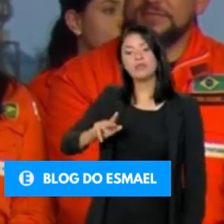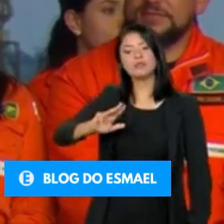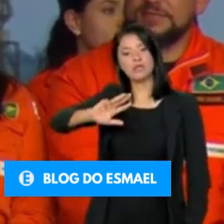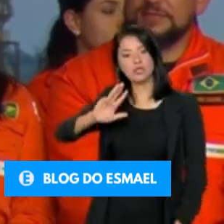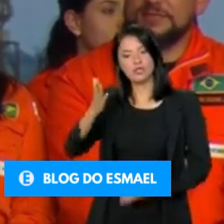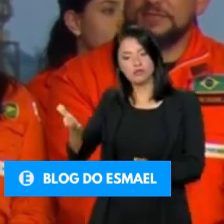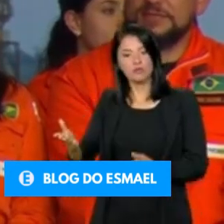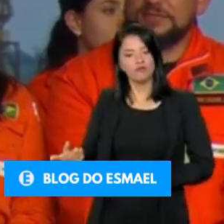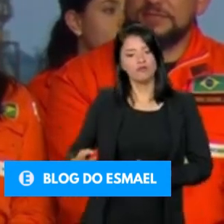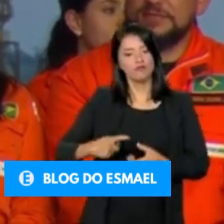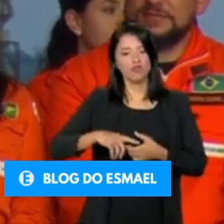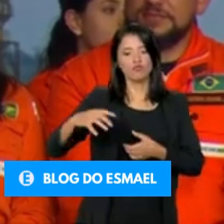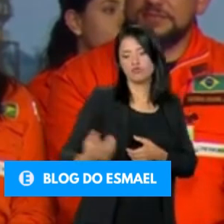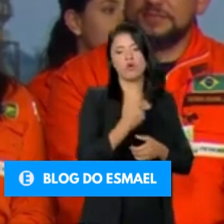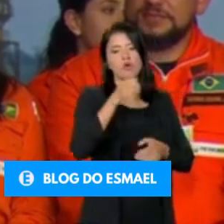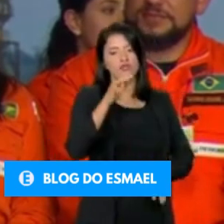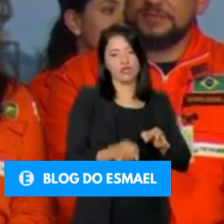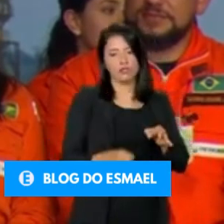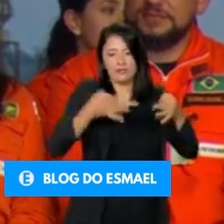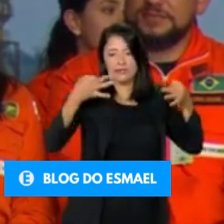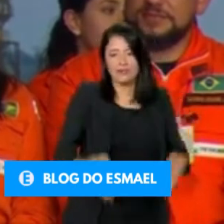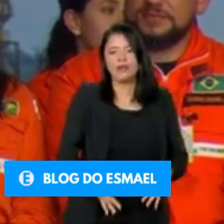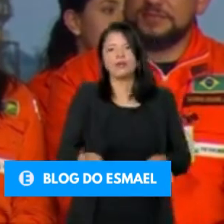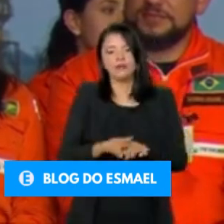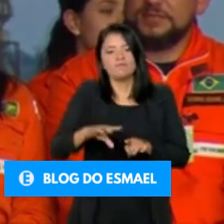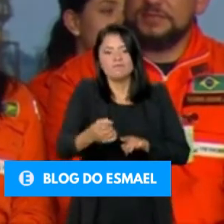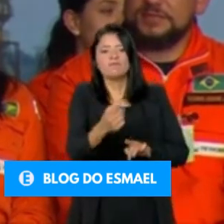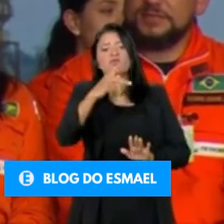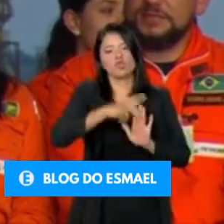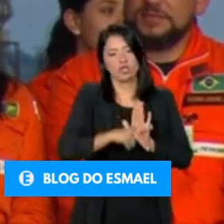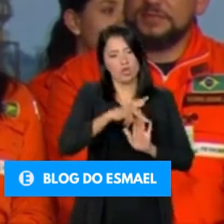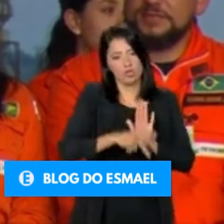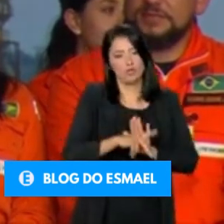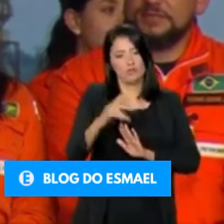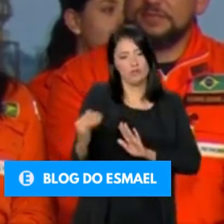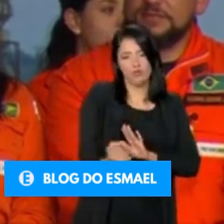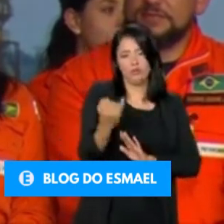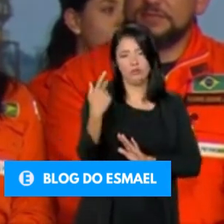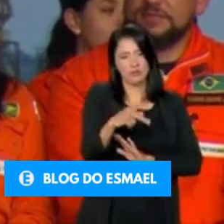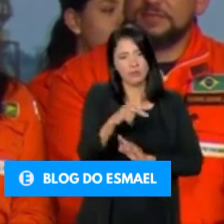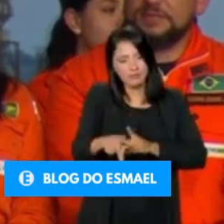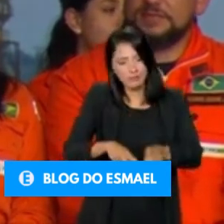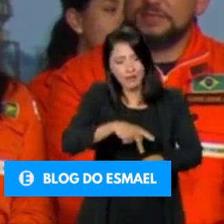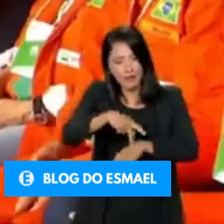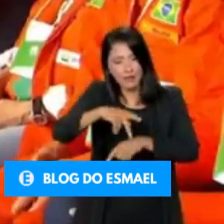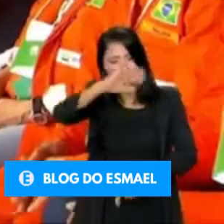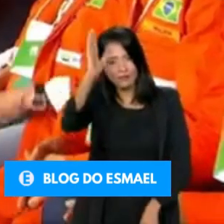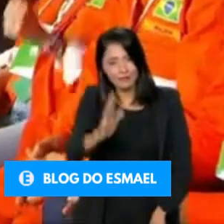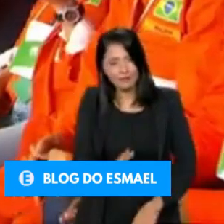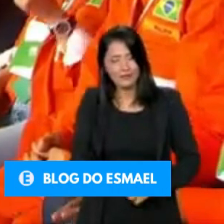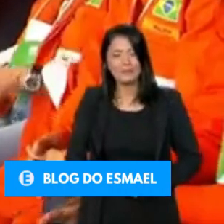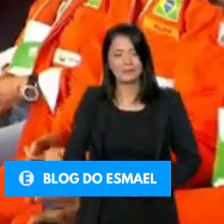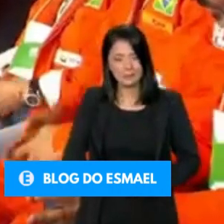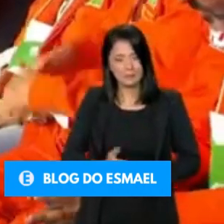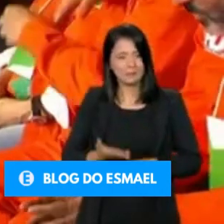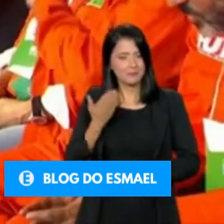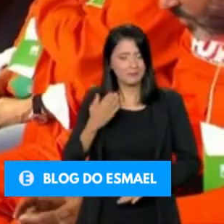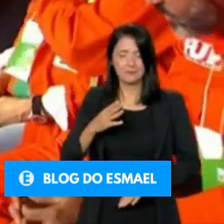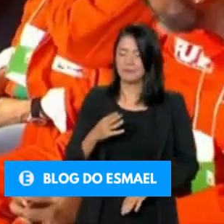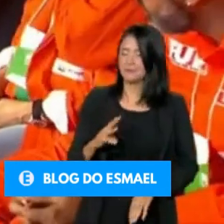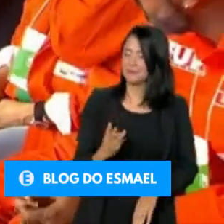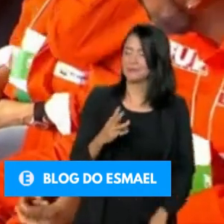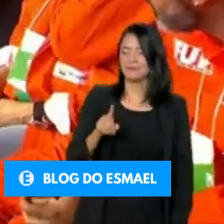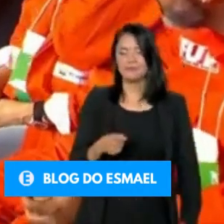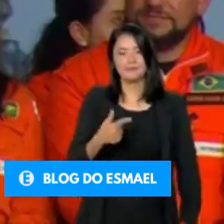a dignidade e projetos importantes para toda a nação brasileira. São mais de